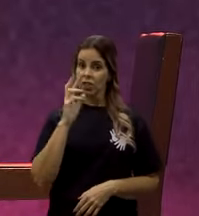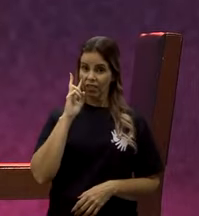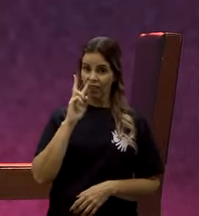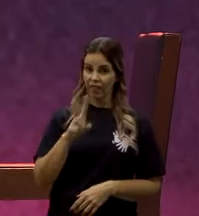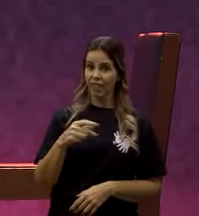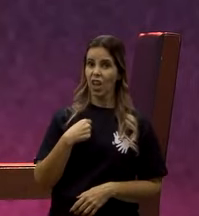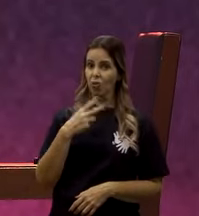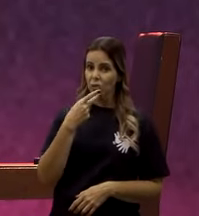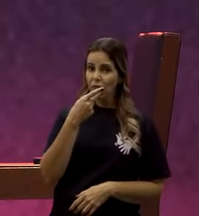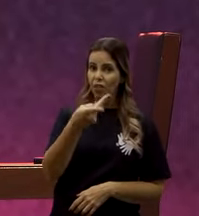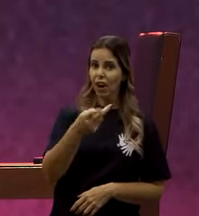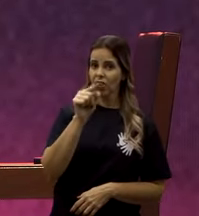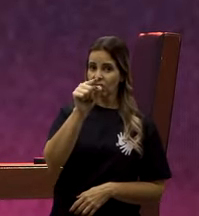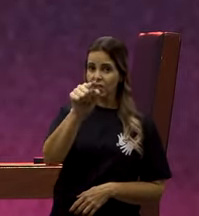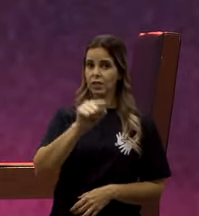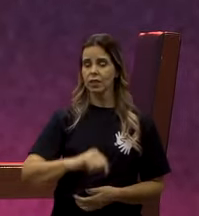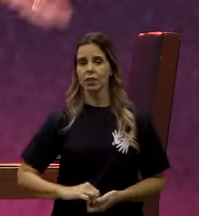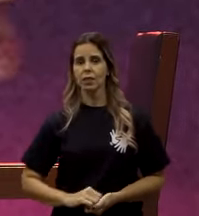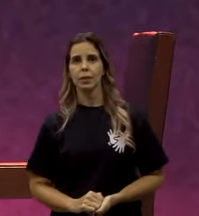expor